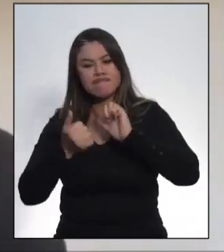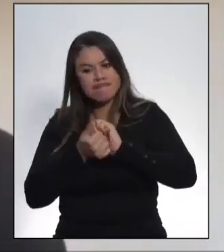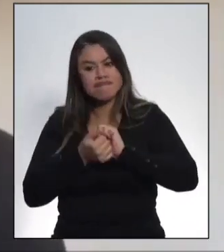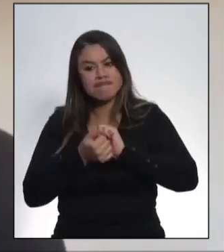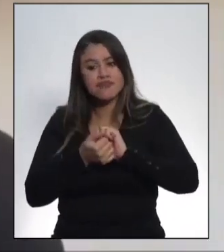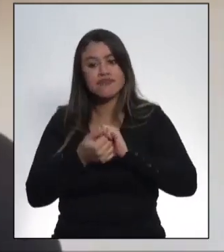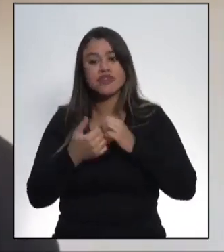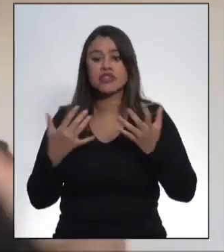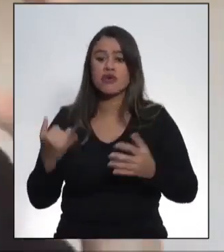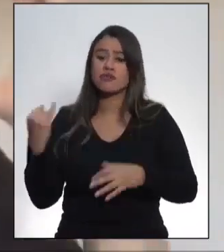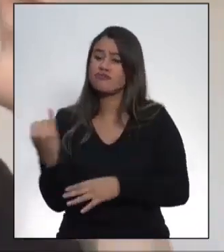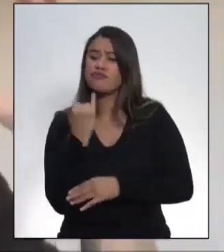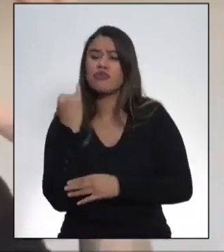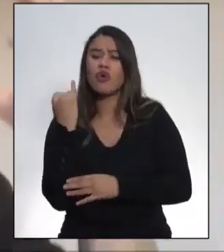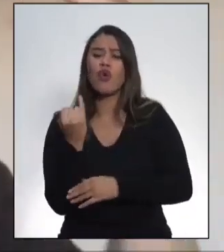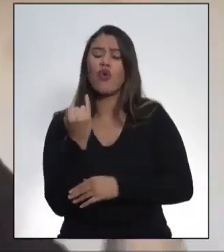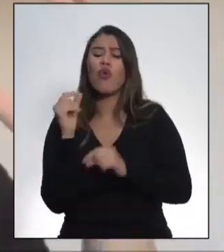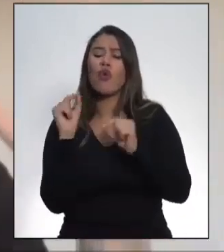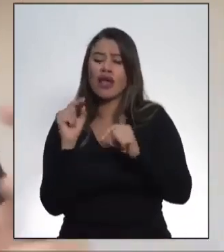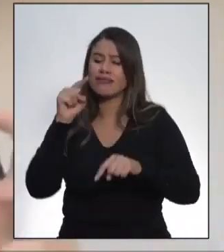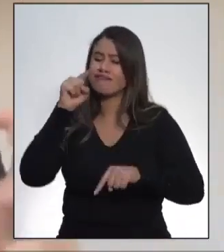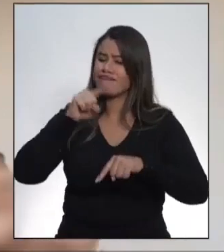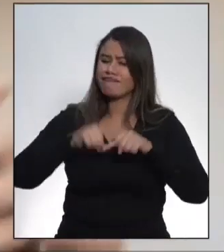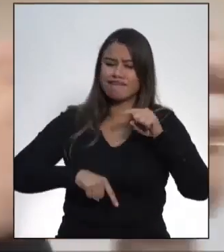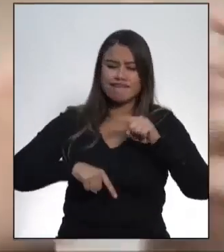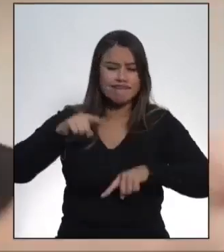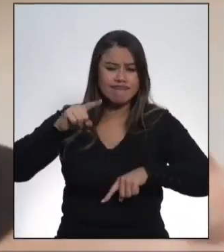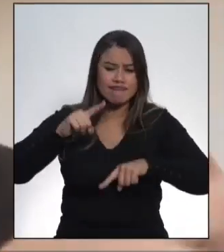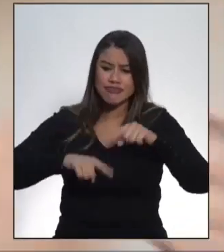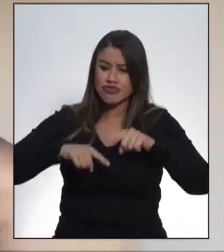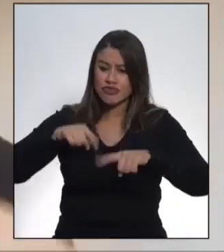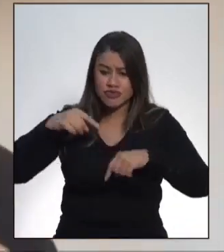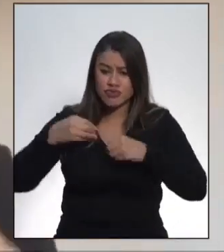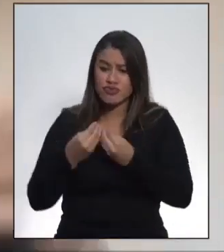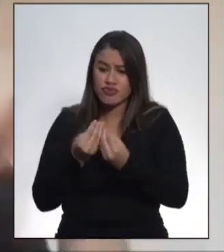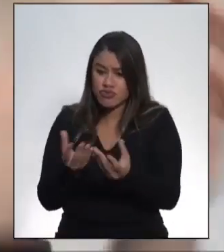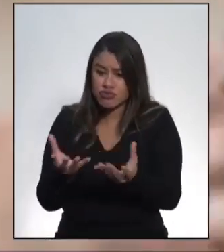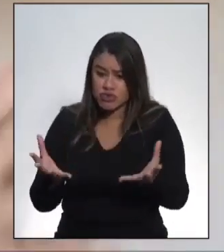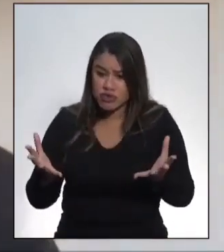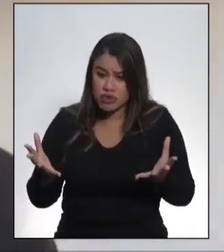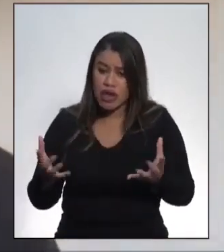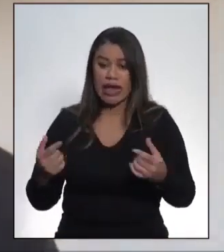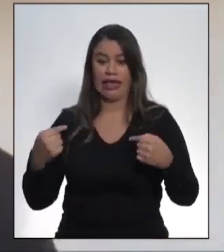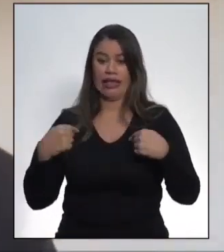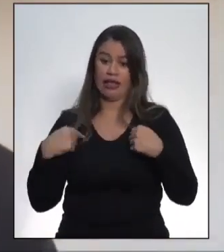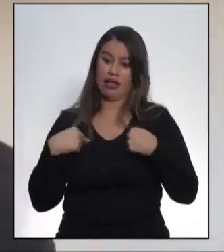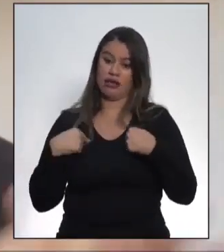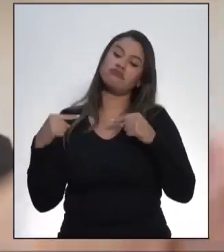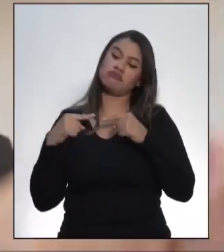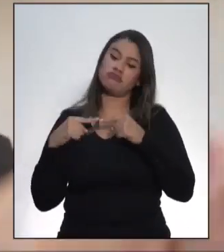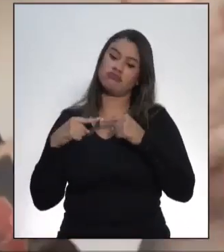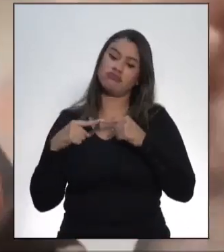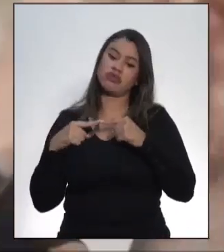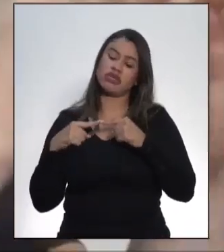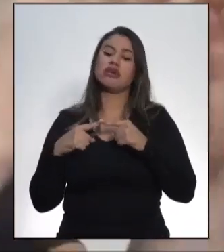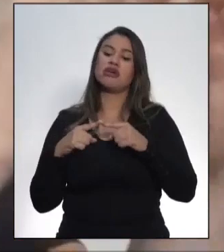que você tenha na cabeça que produto ou serviço você quer ofertar, no nosso caso, um site de videoaulas,